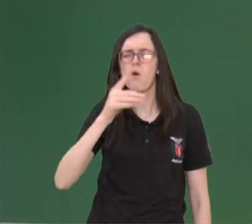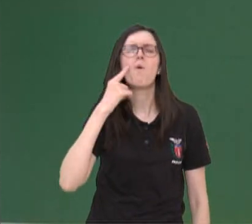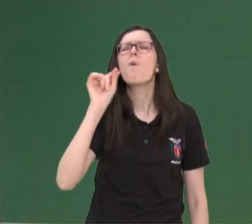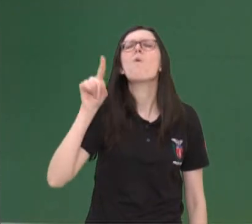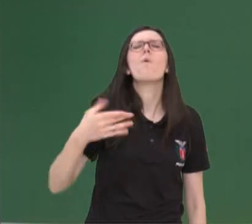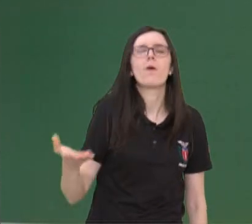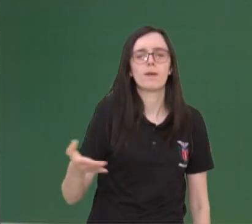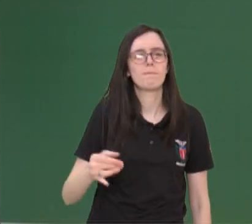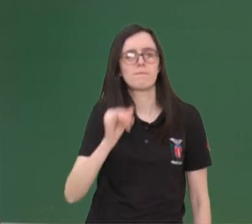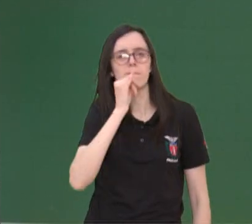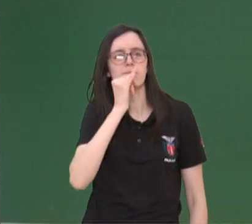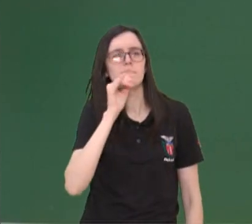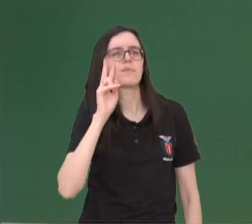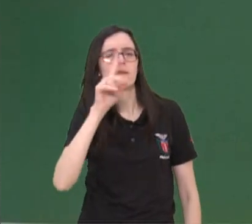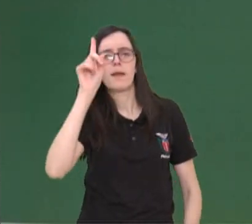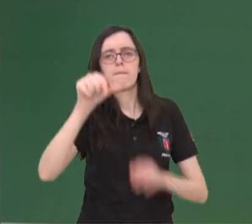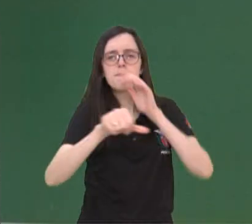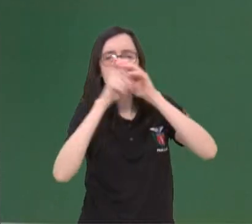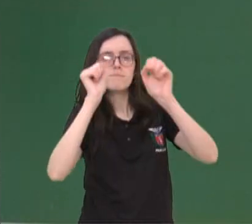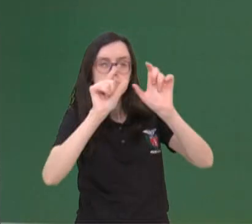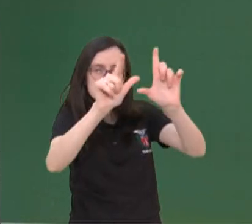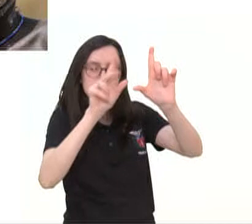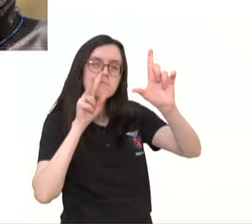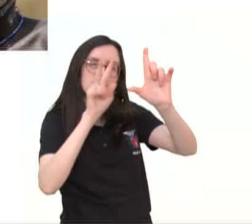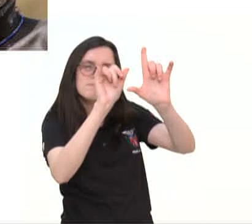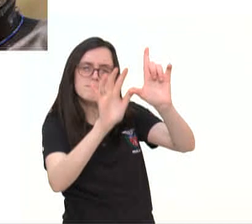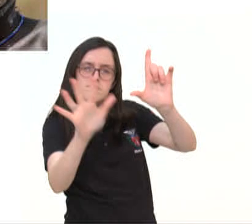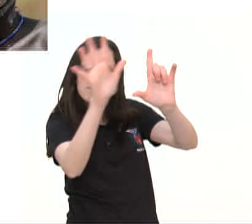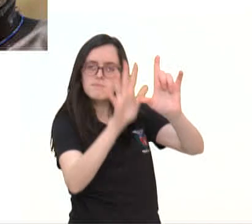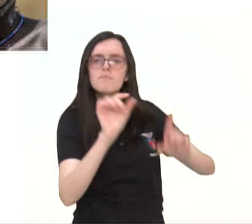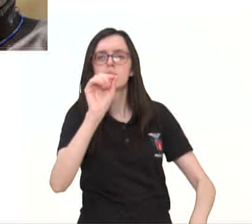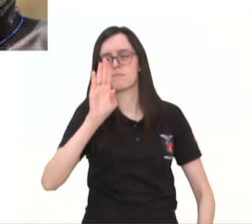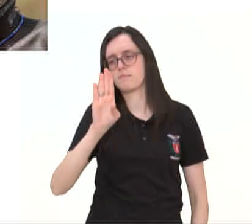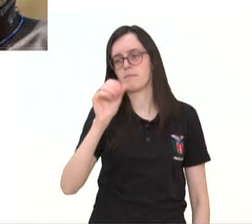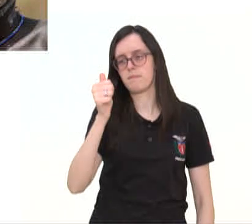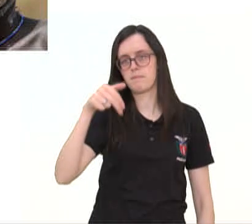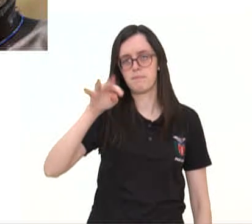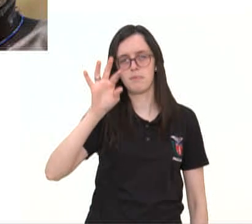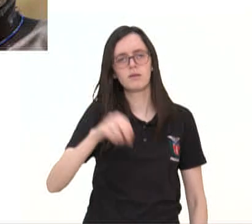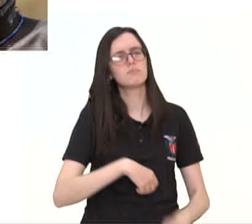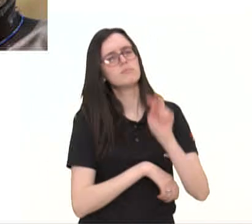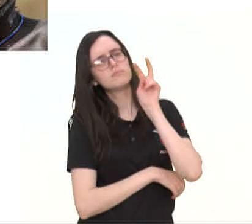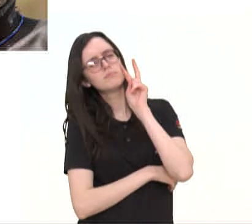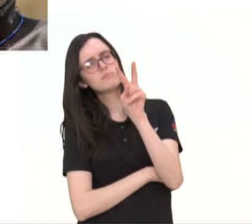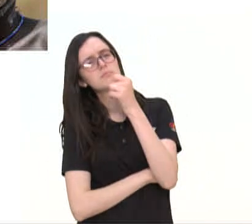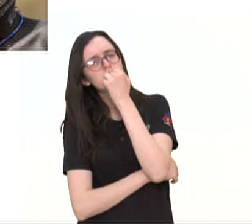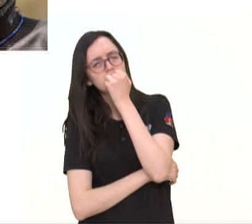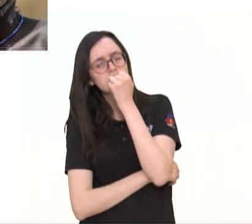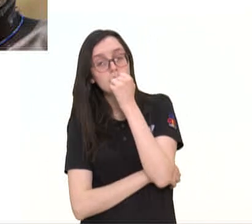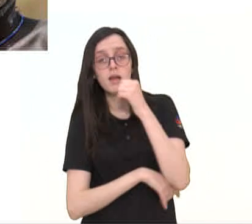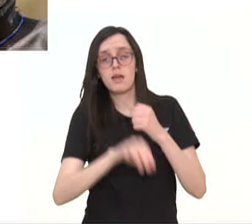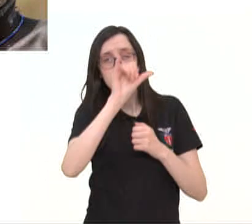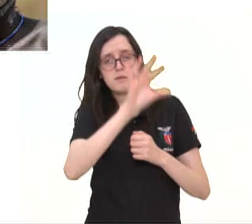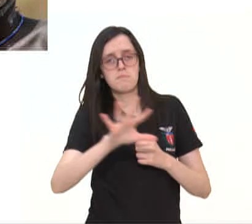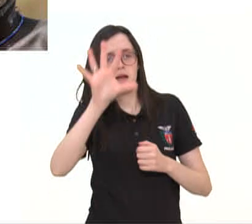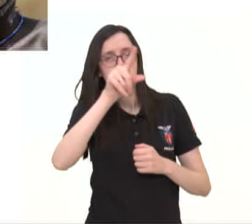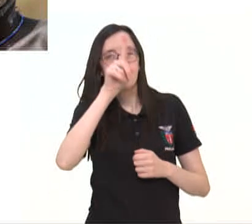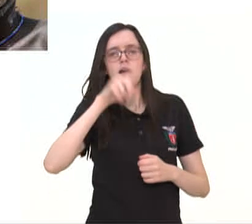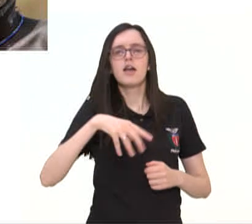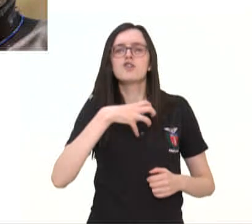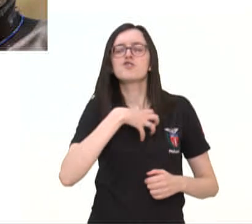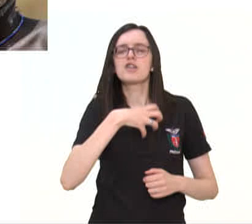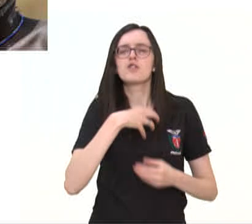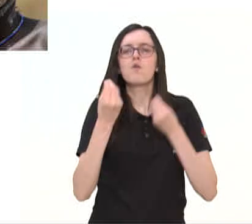né, esse aqui primeiro aqui de cima, né, um banto. Olha, repare que o tipo da